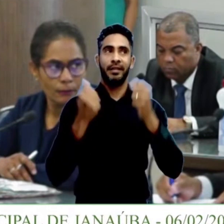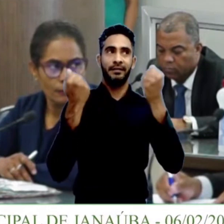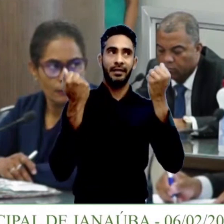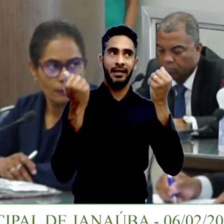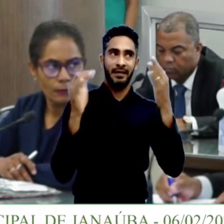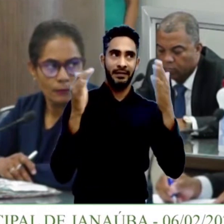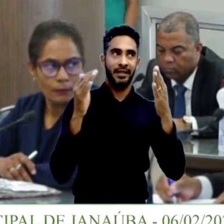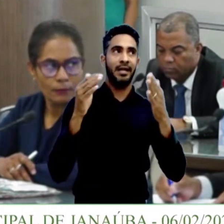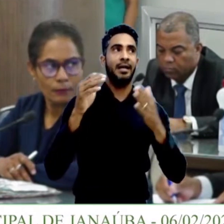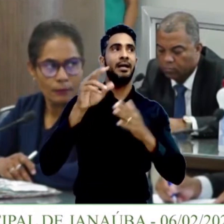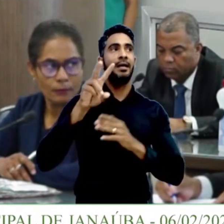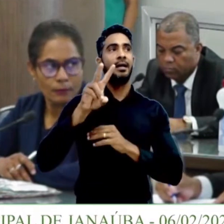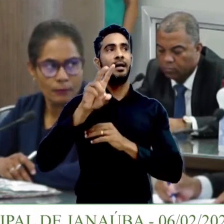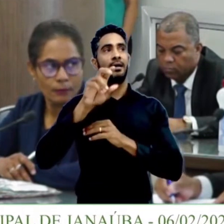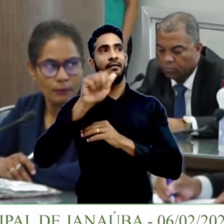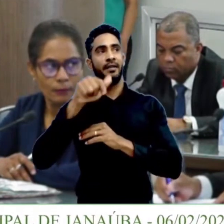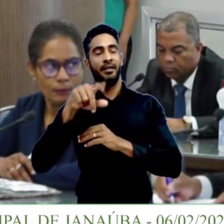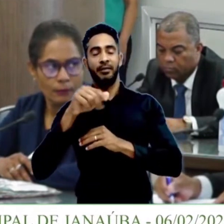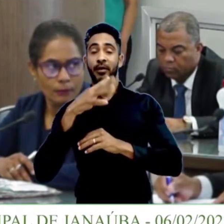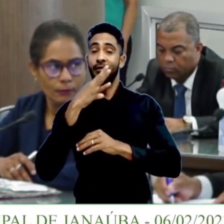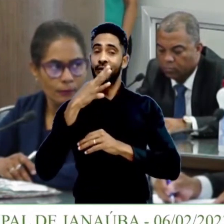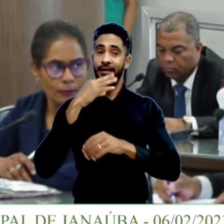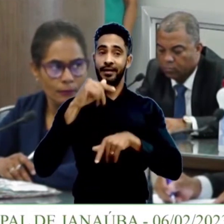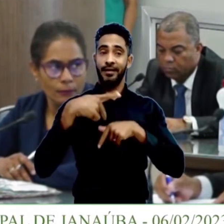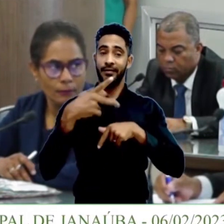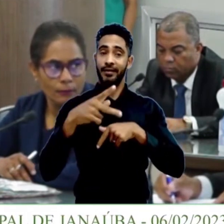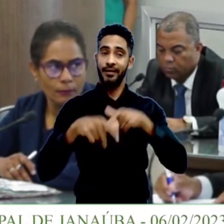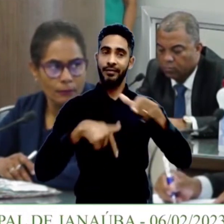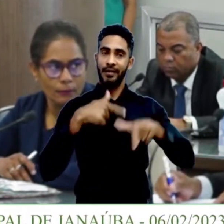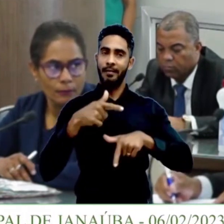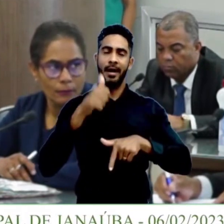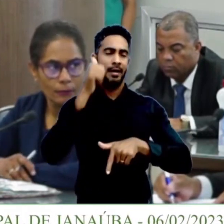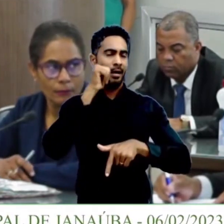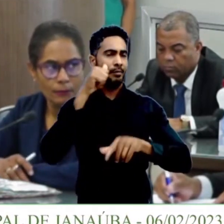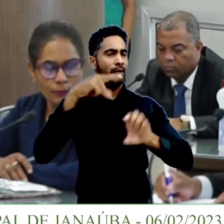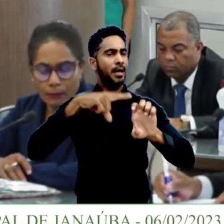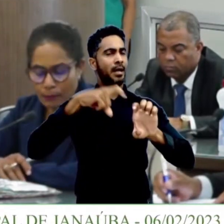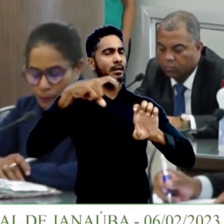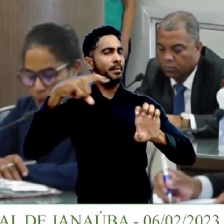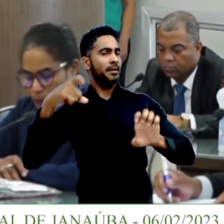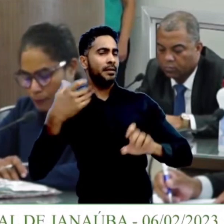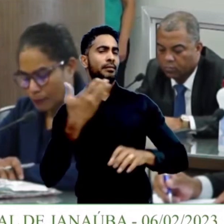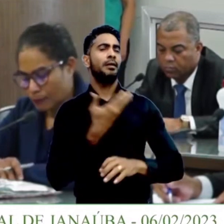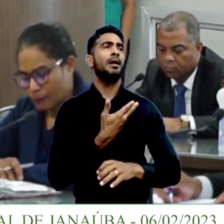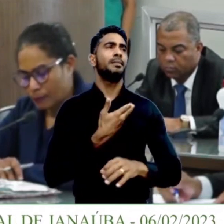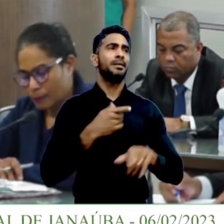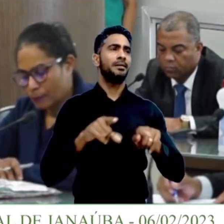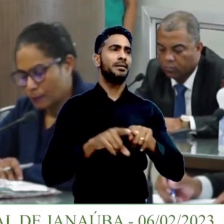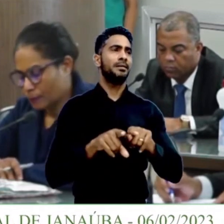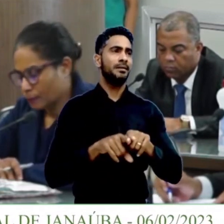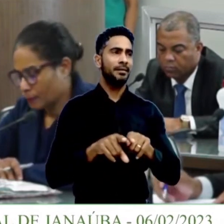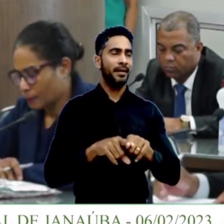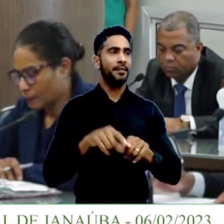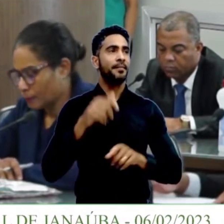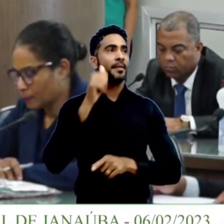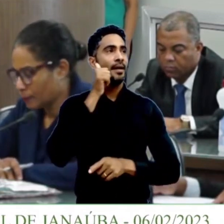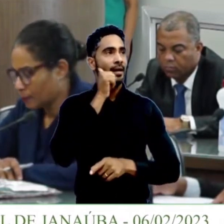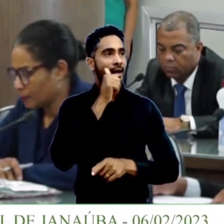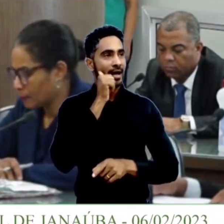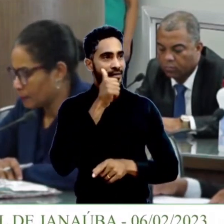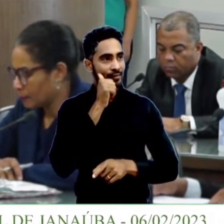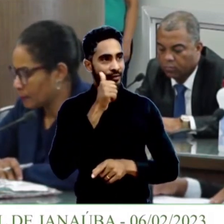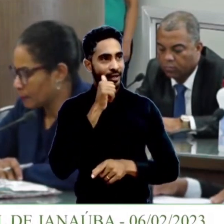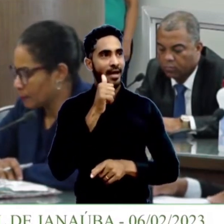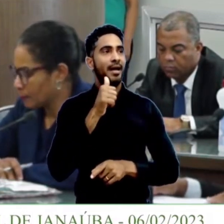nessa casa, por conhecer o seu trabalho, uma mulher empreendedora, como a Nilde também. Nós estamos vendo aí as mulheres